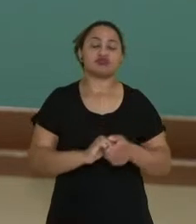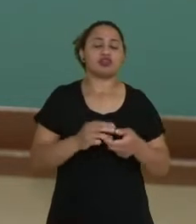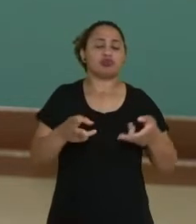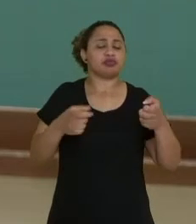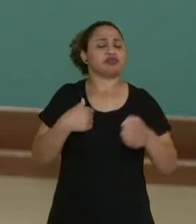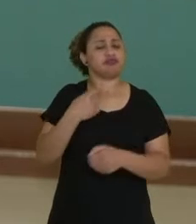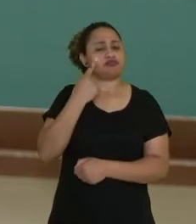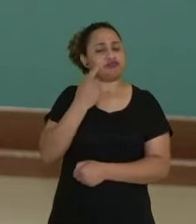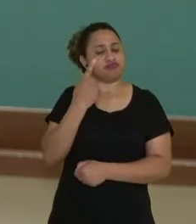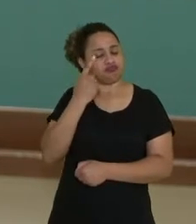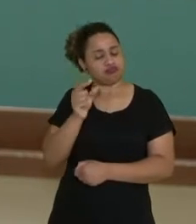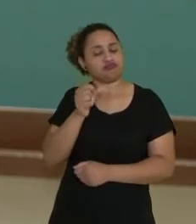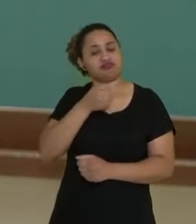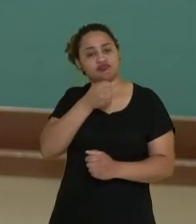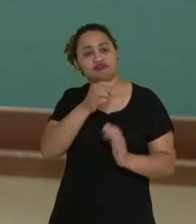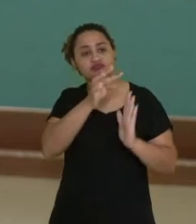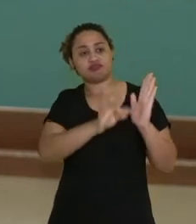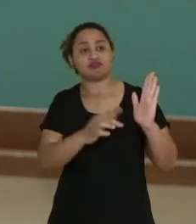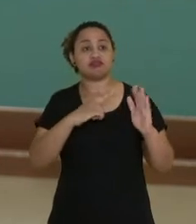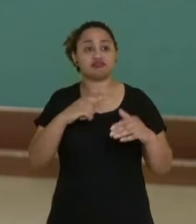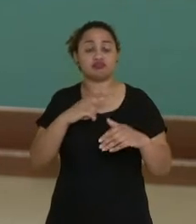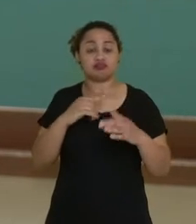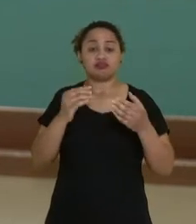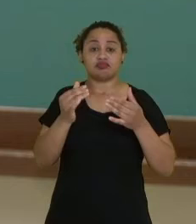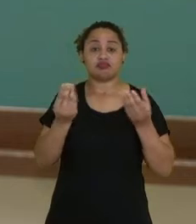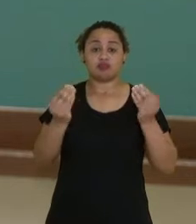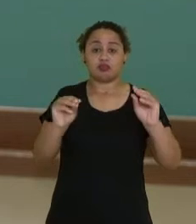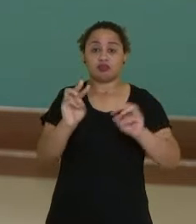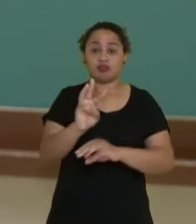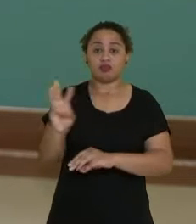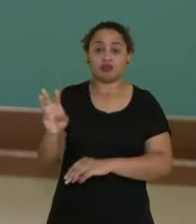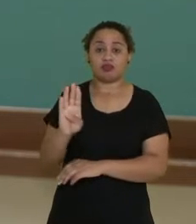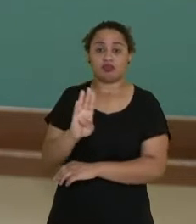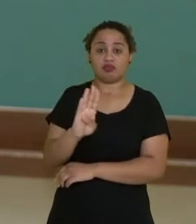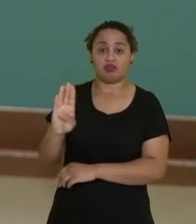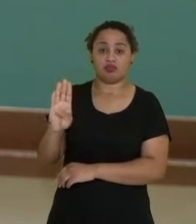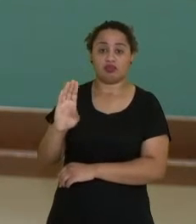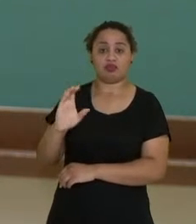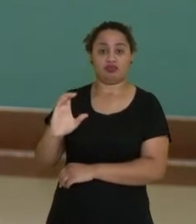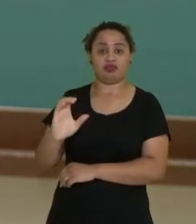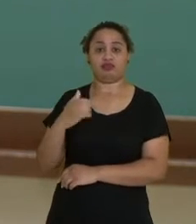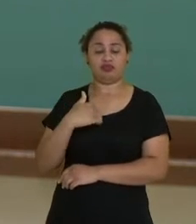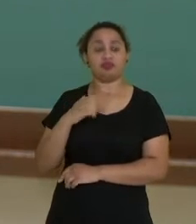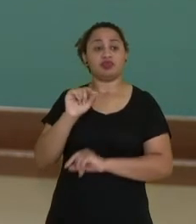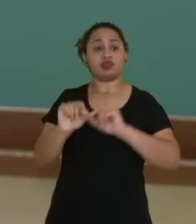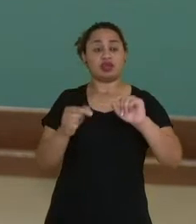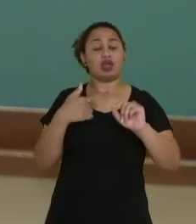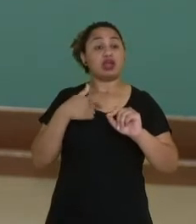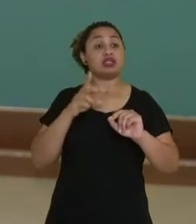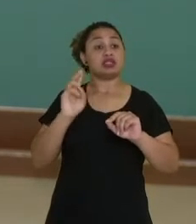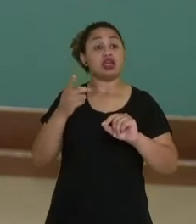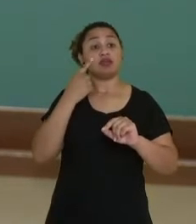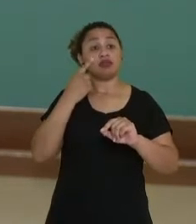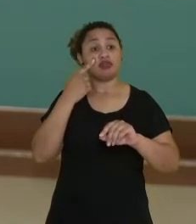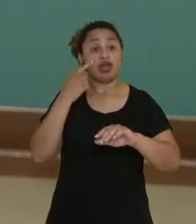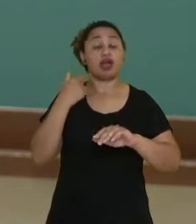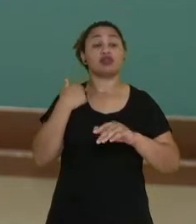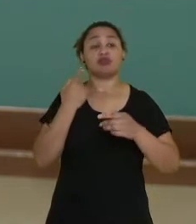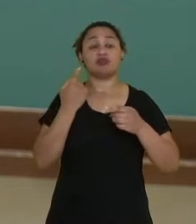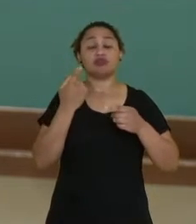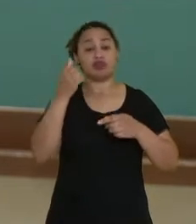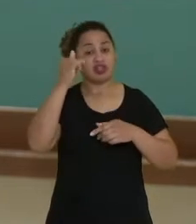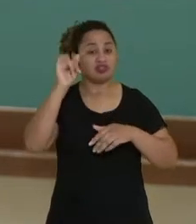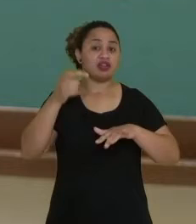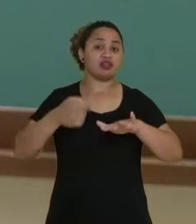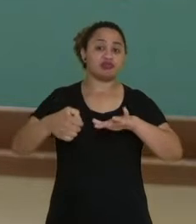reportagem né da BBC News e claro sempre checando as fãs né no nosso eterno combate contra